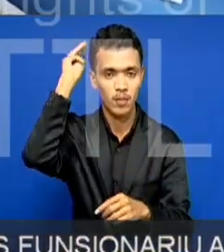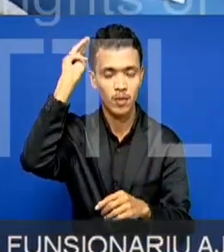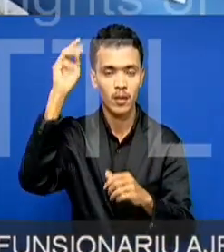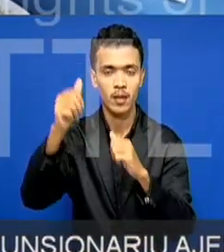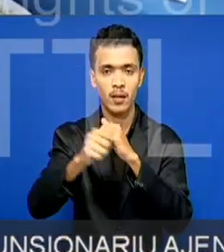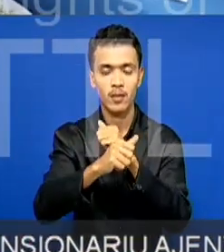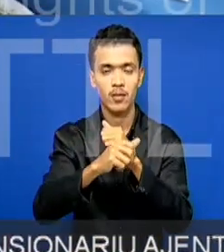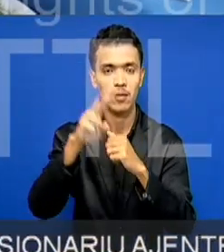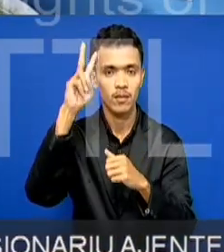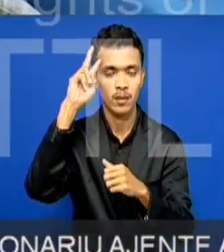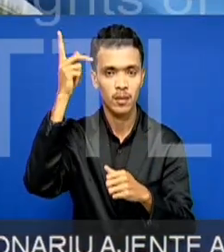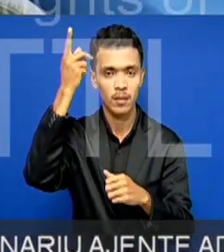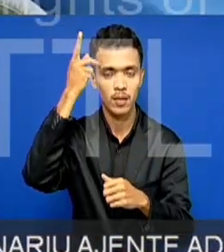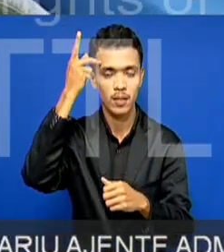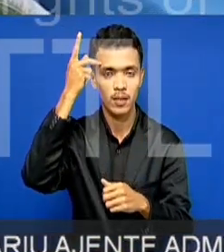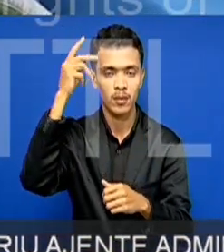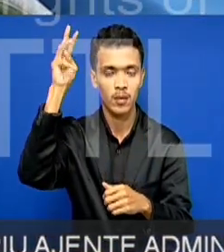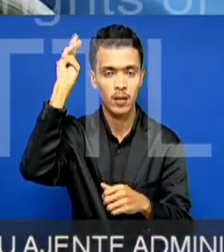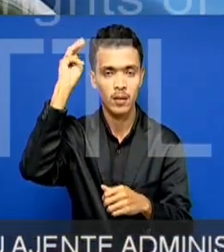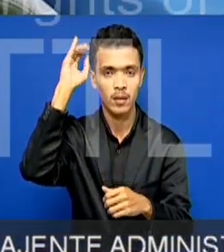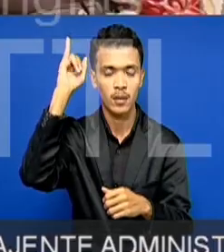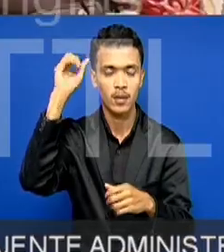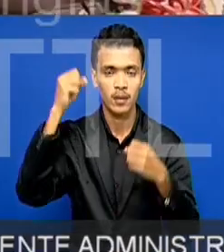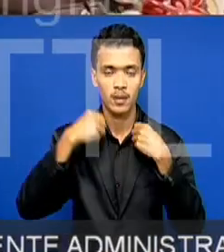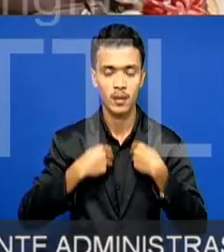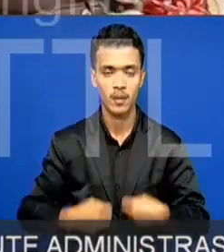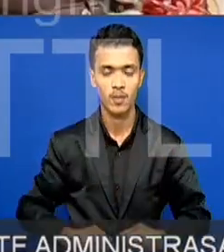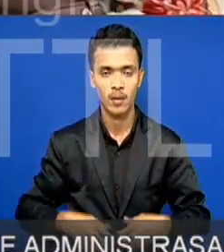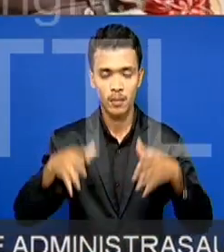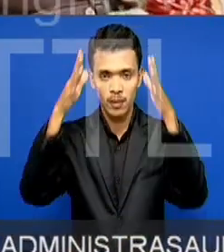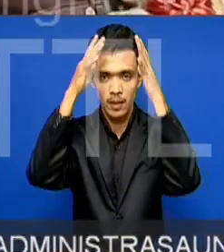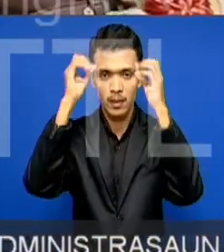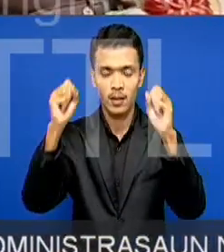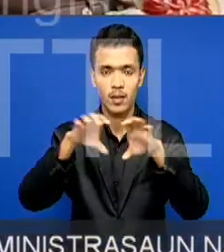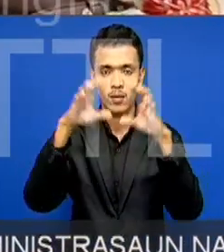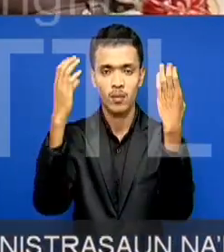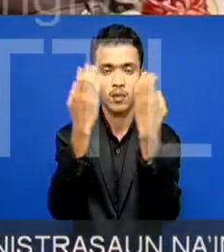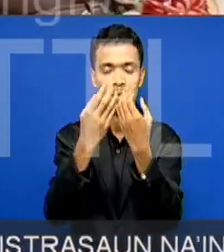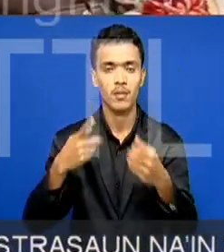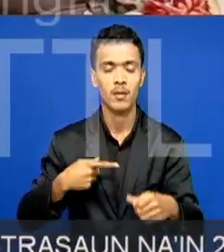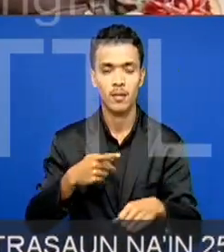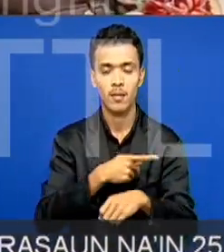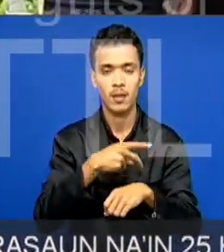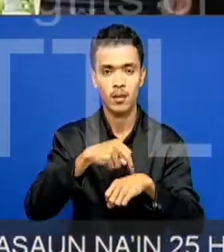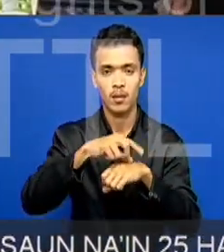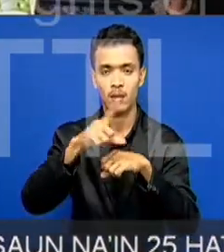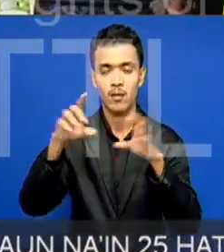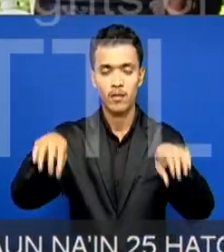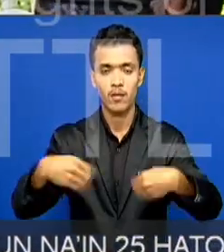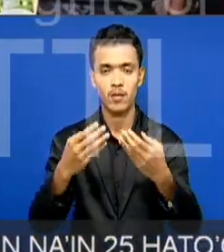social, vice-ministro ba fortalecimento institucional saúde, presidente da Comissão Parlamento Nacional, entidade,